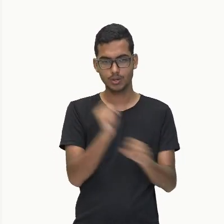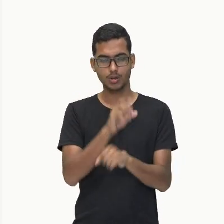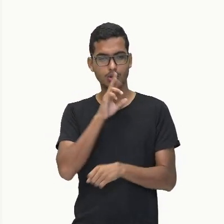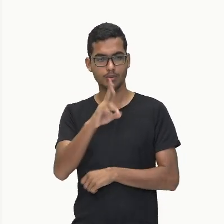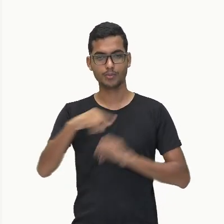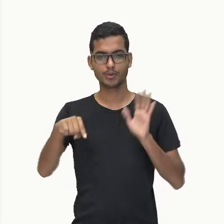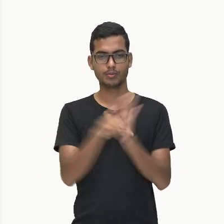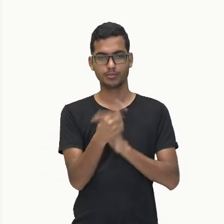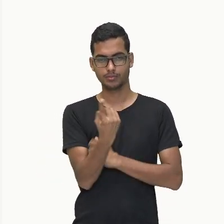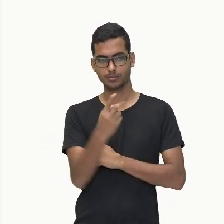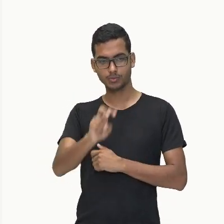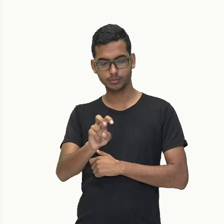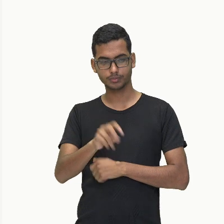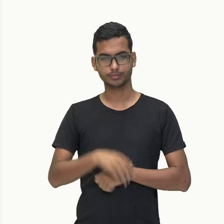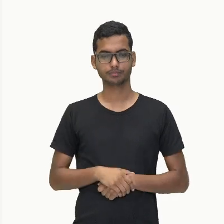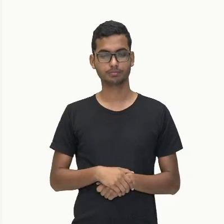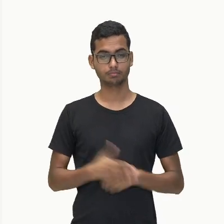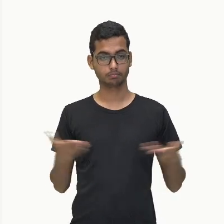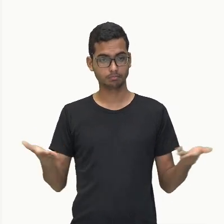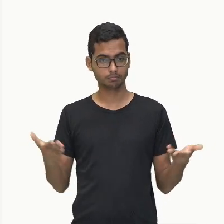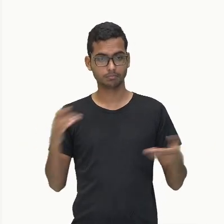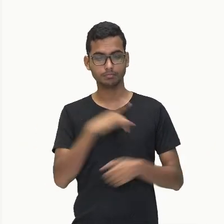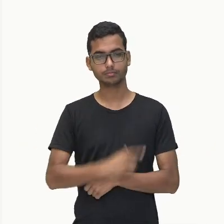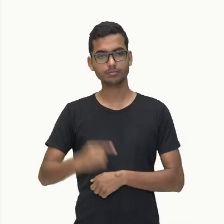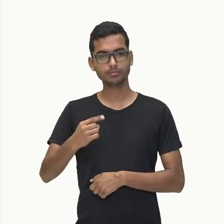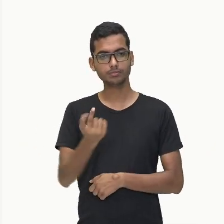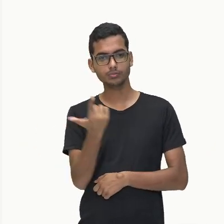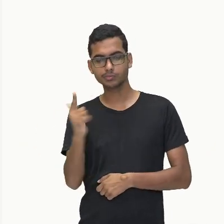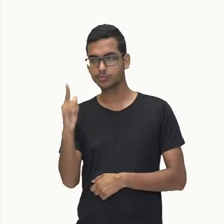Menos, vou abrir aqui o colchete, porque agora nós vamos no outro sentido, ó.